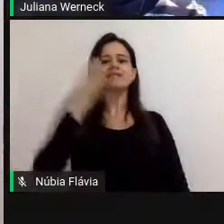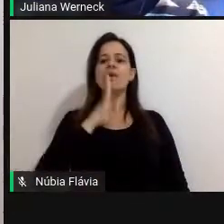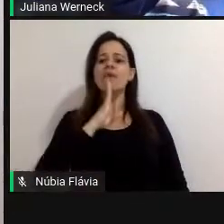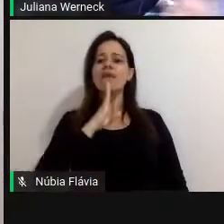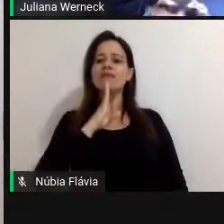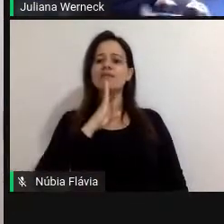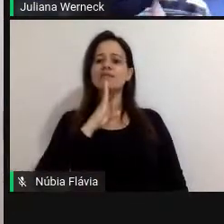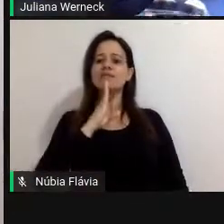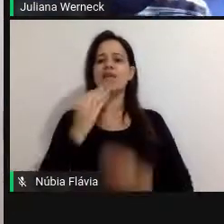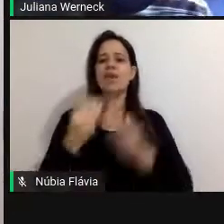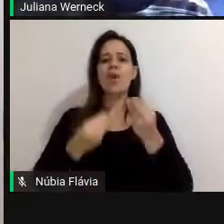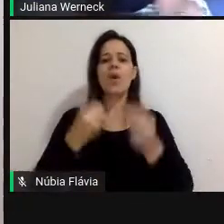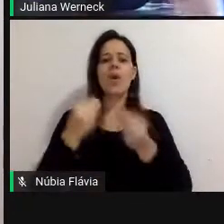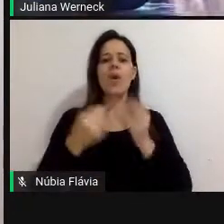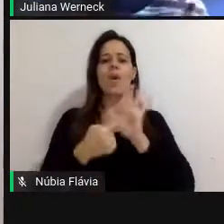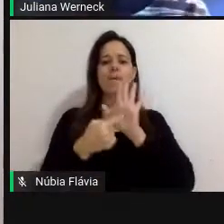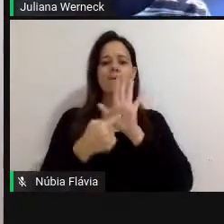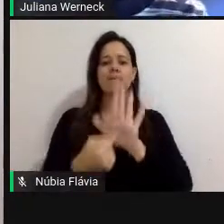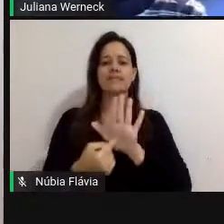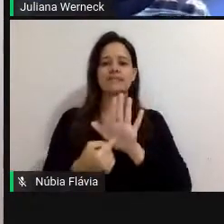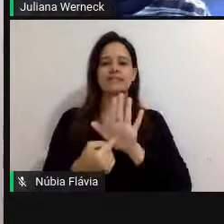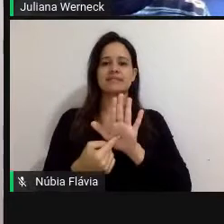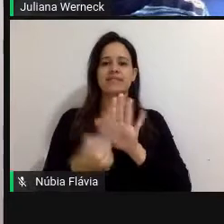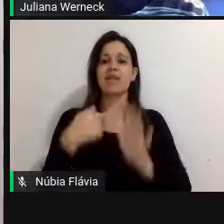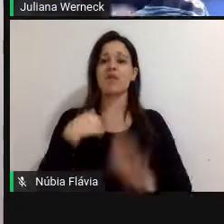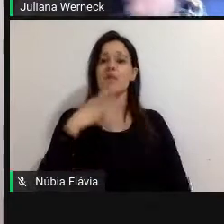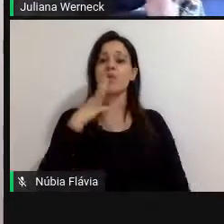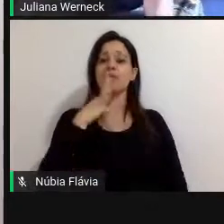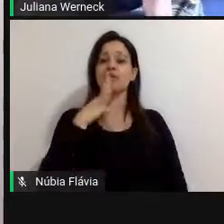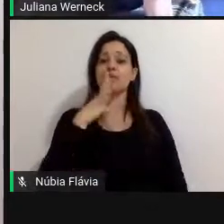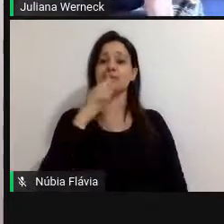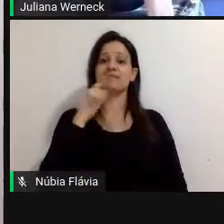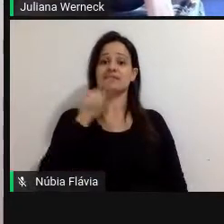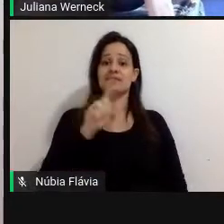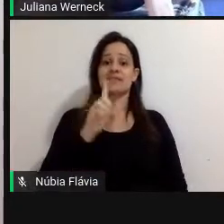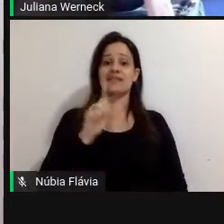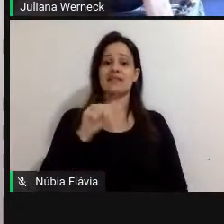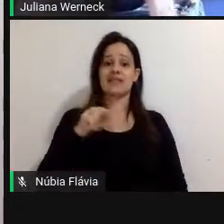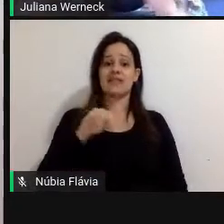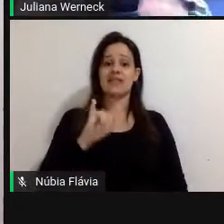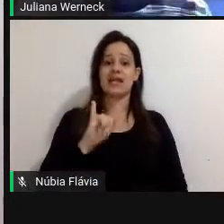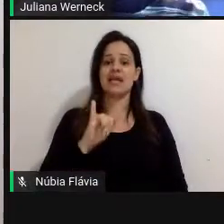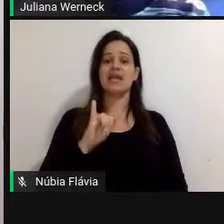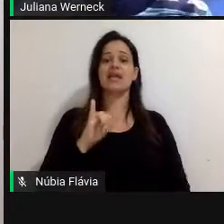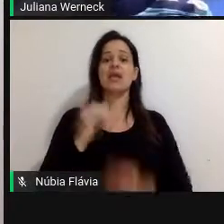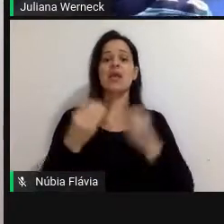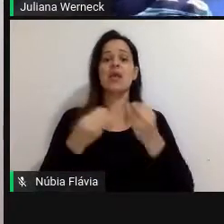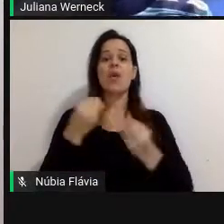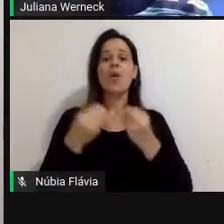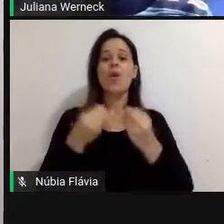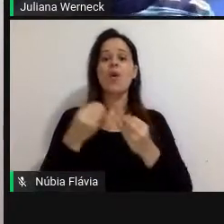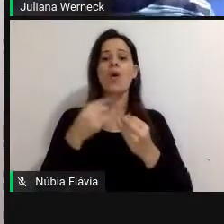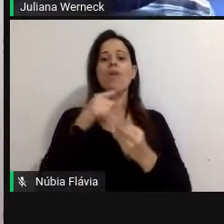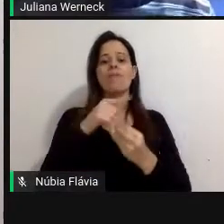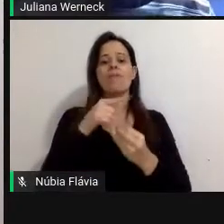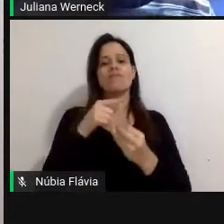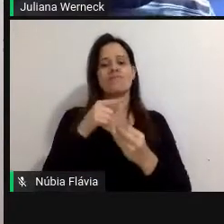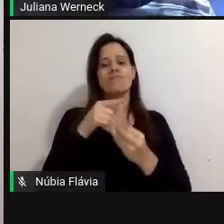apresentar formalmente, mas eu quero falar, né, o que eu conheci dela antes dela formalmente se apresentar.